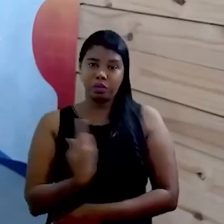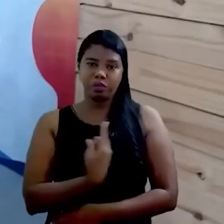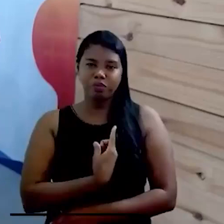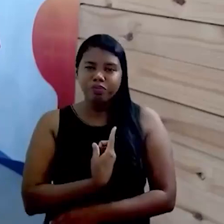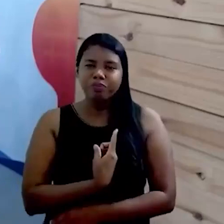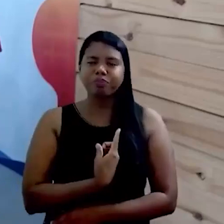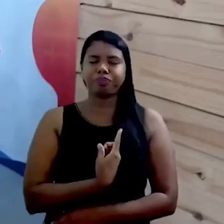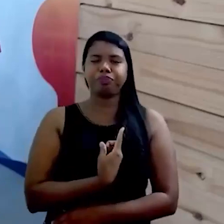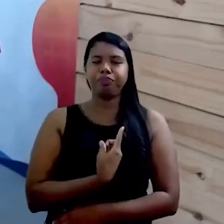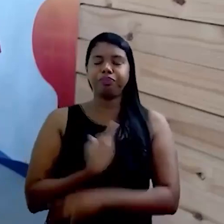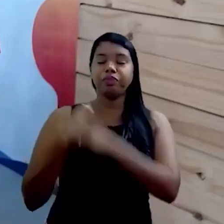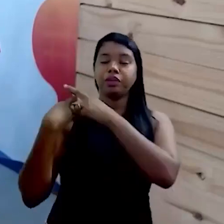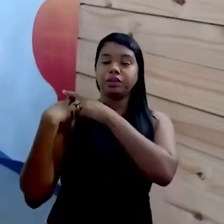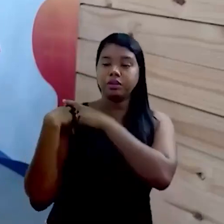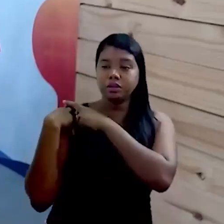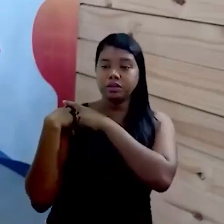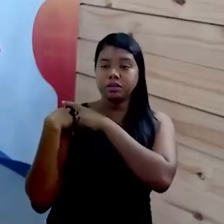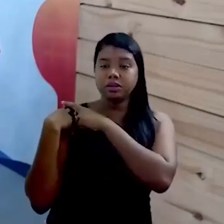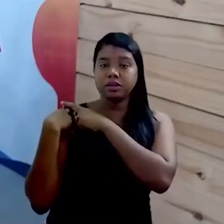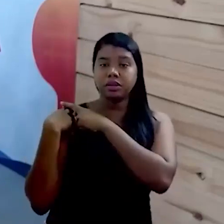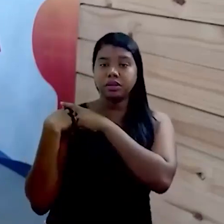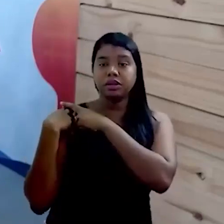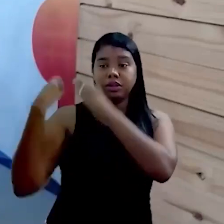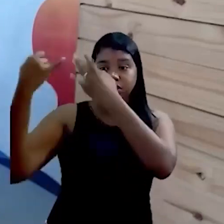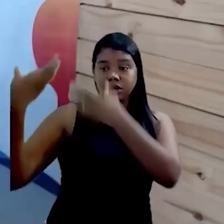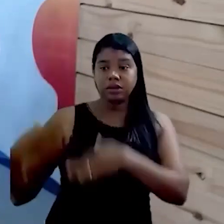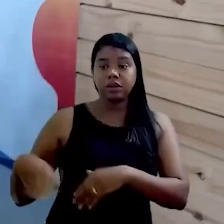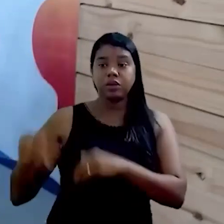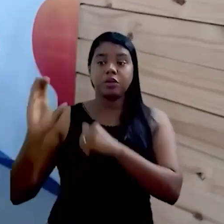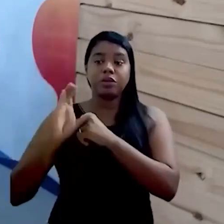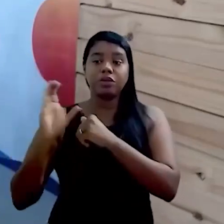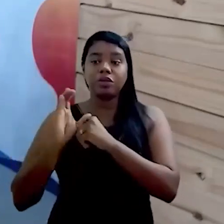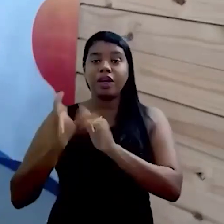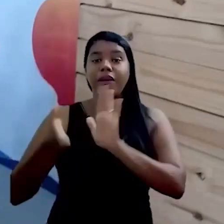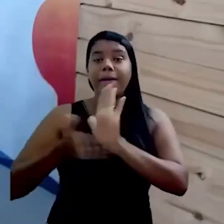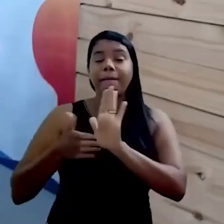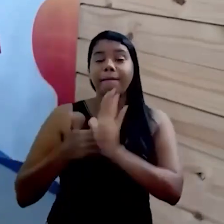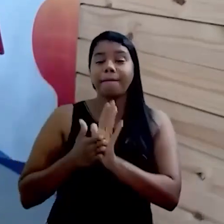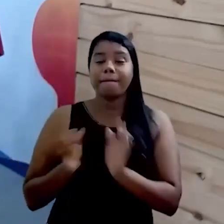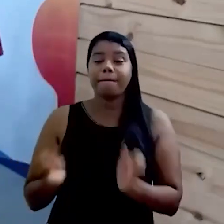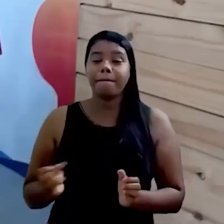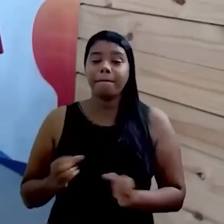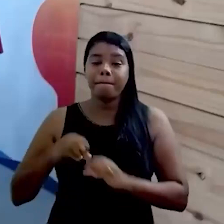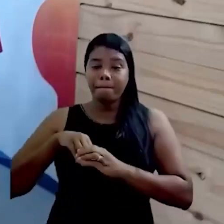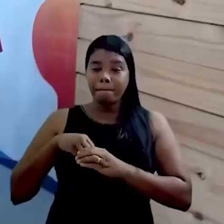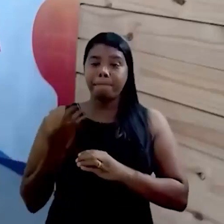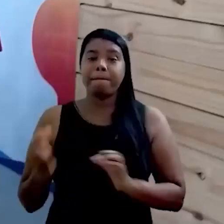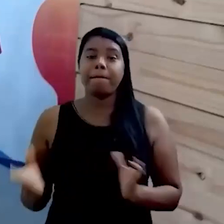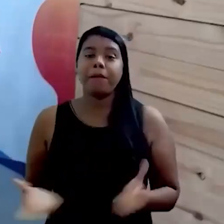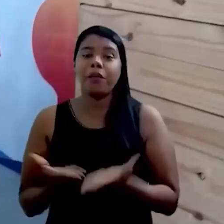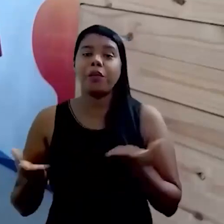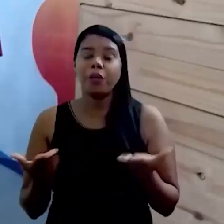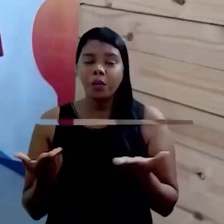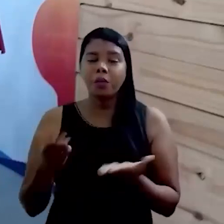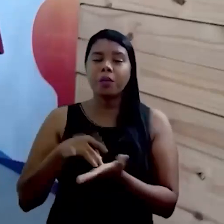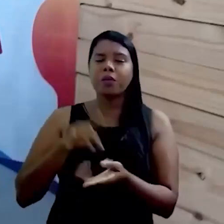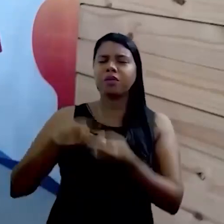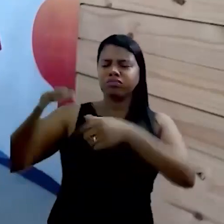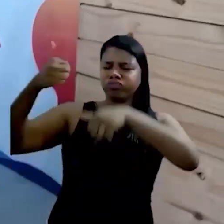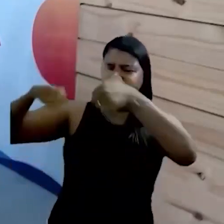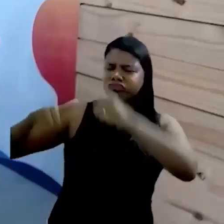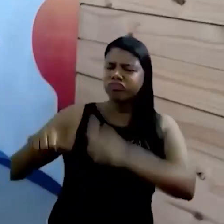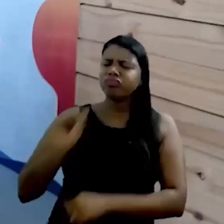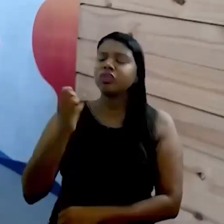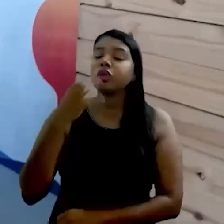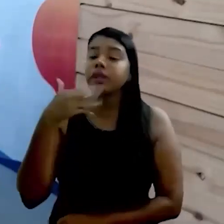o papel da gente enquanto consultor é propor sugestões, a gente não implementa. Então a gente faz um diagnóstico, observa o que é que está bacana, o que